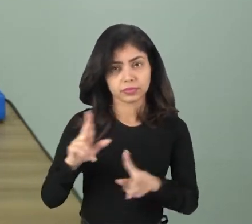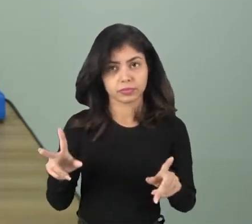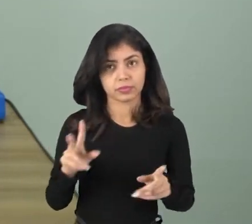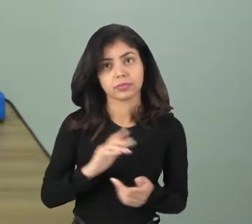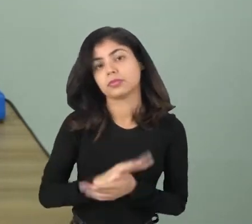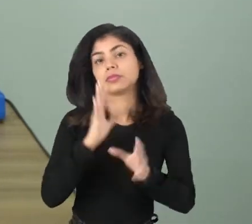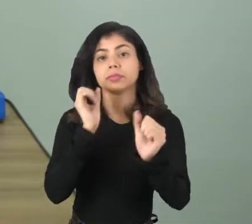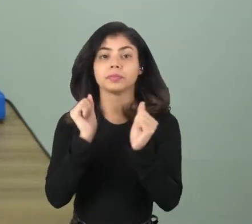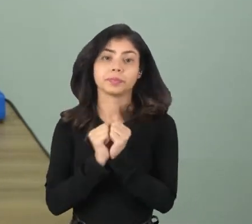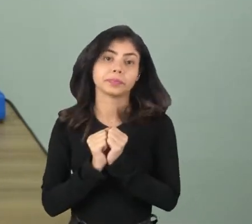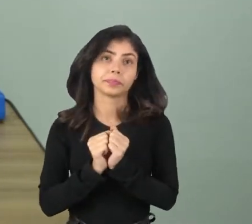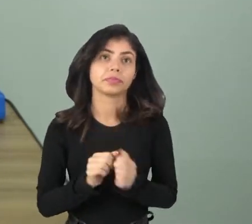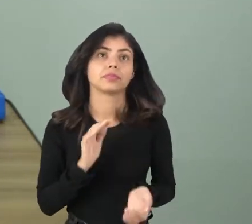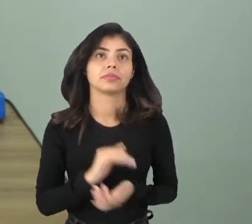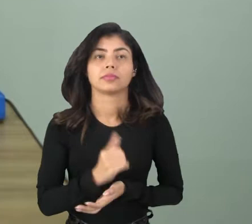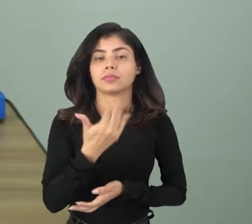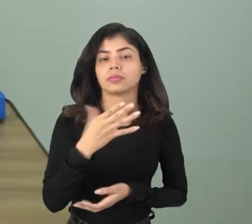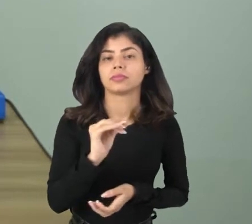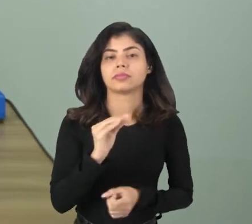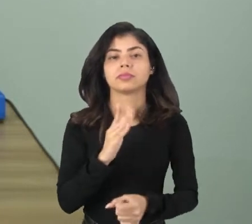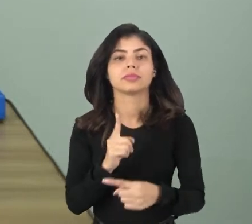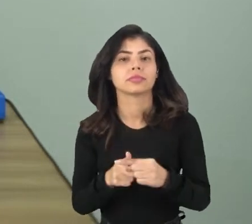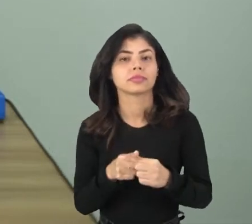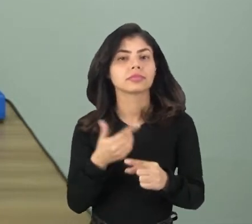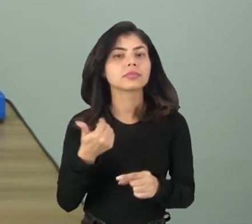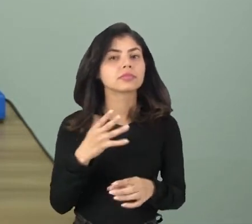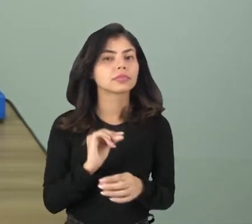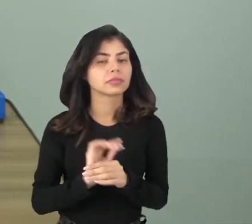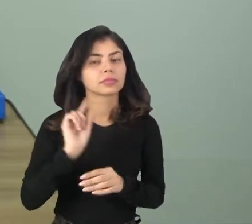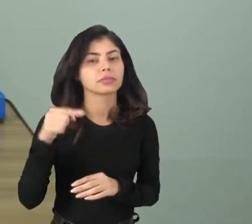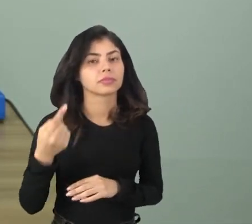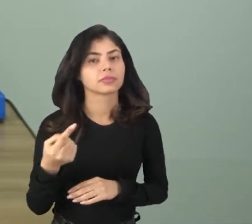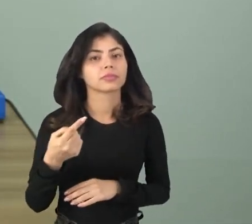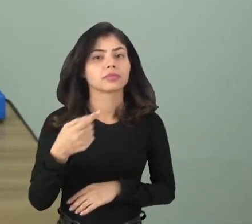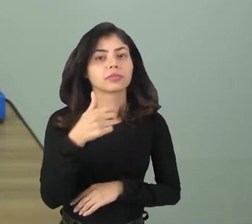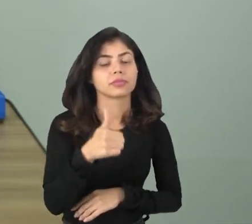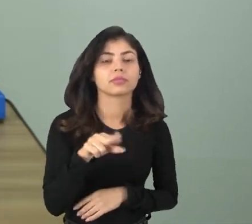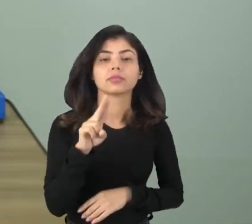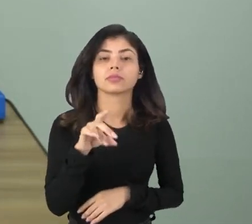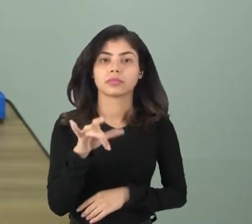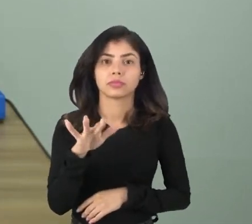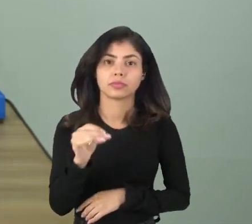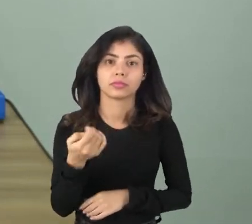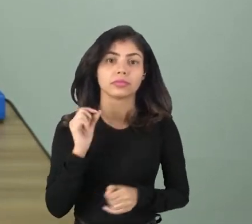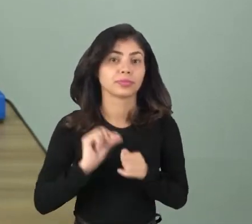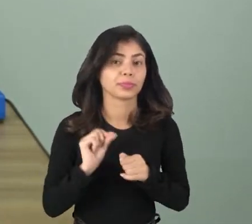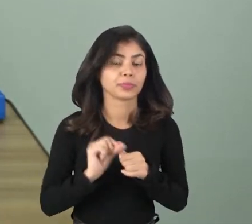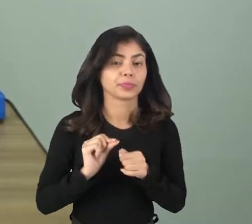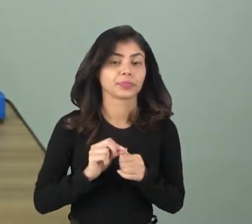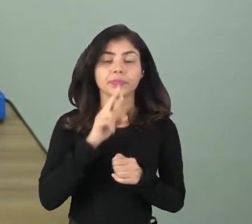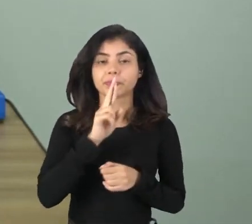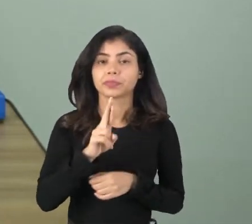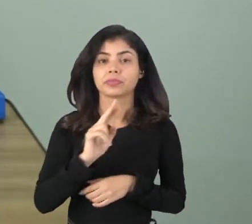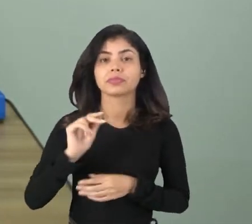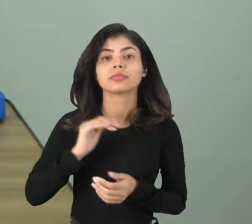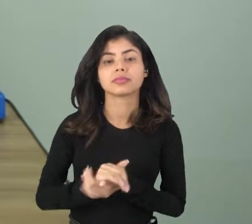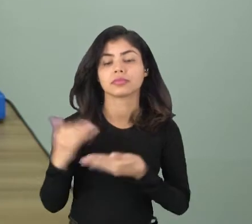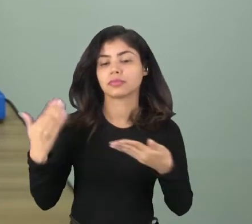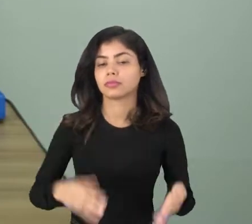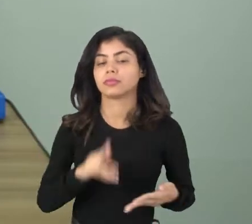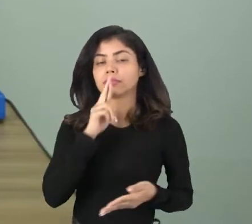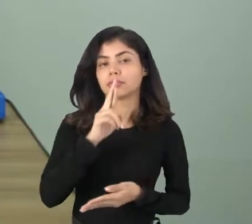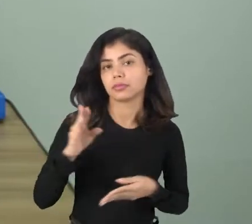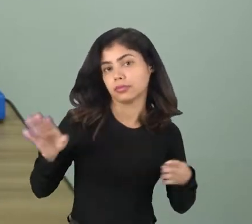diferente, né? Ela juntou lá 10 mais 10, depois juntou as unidades, né? E ela fez o cálculo dela. Chegou também